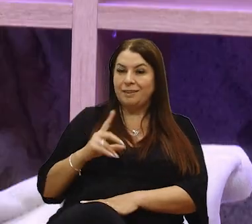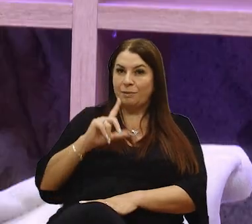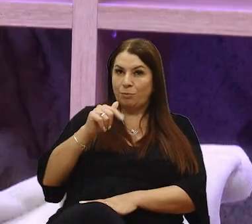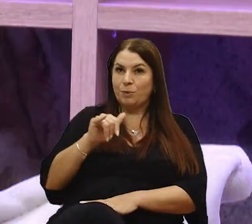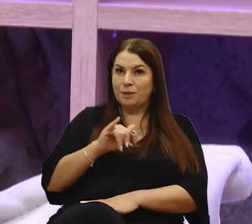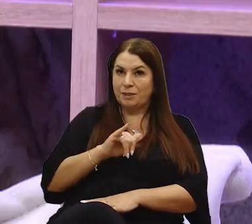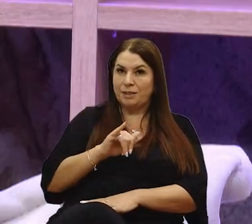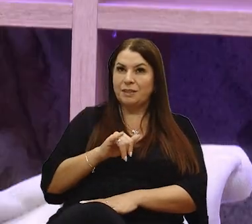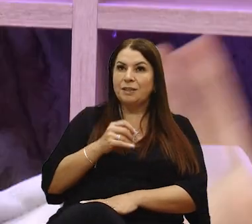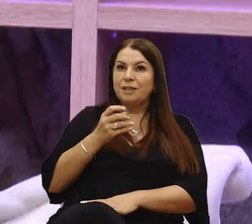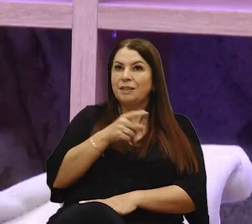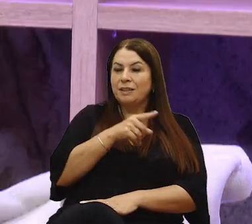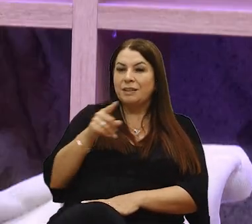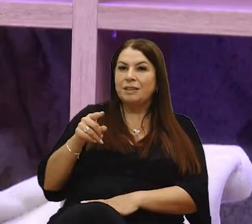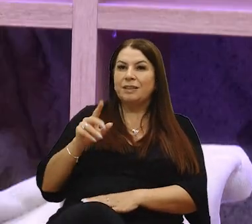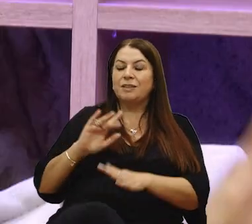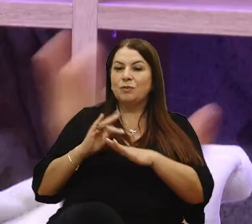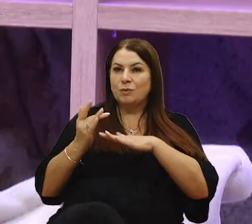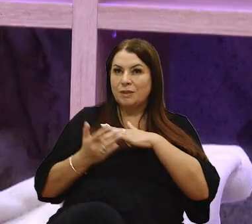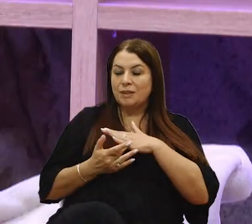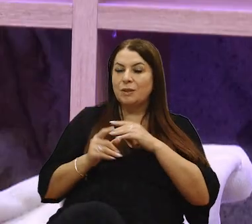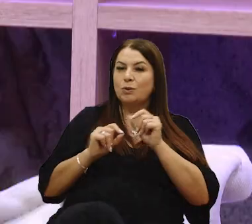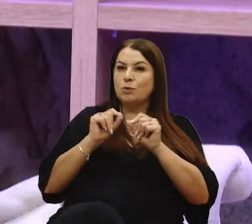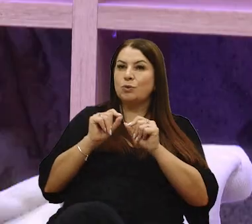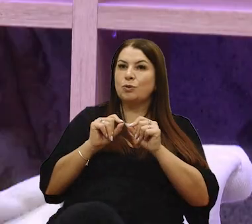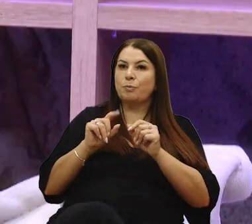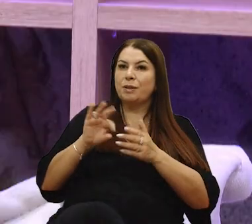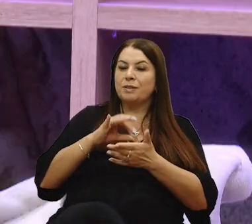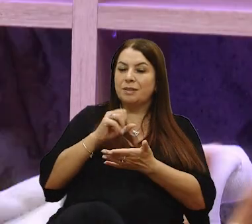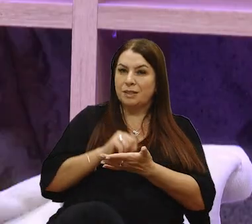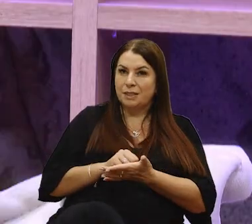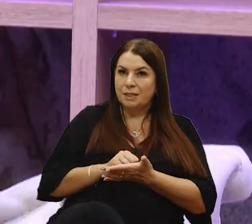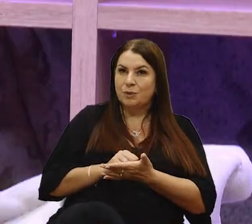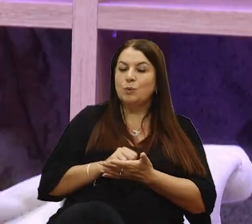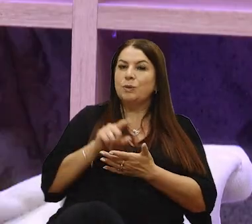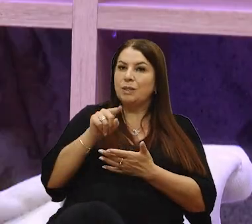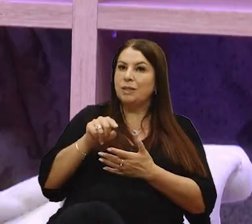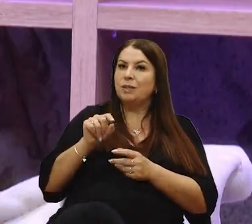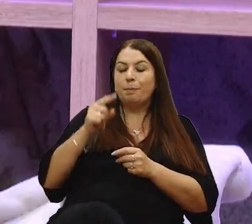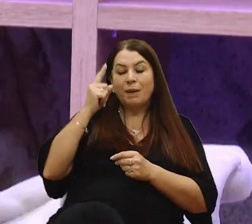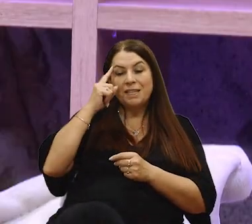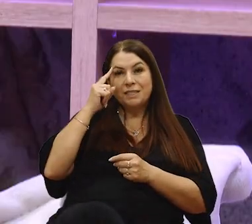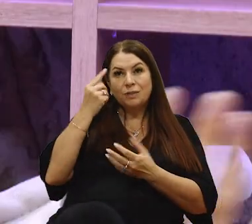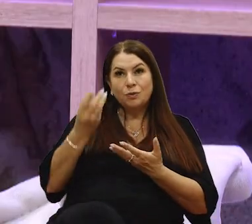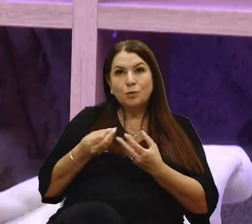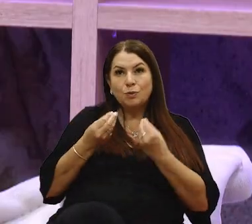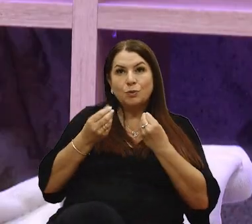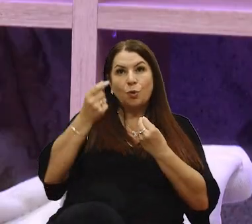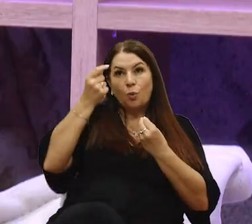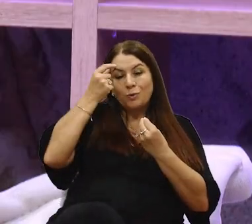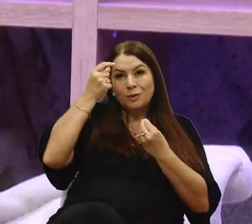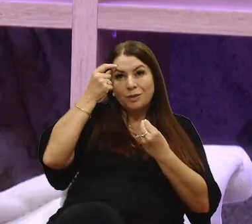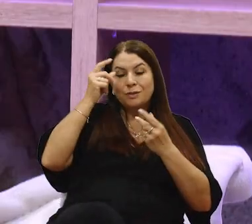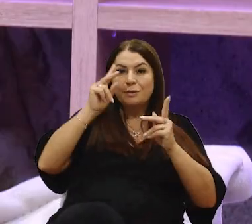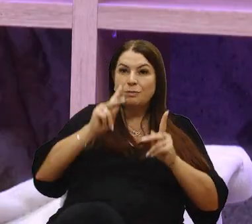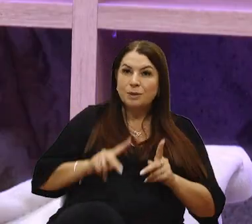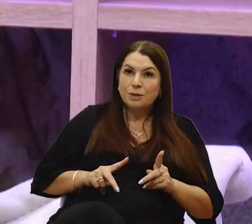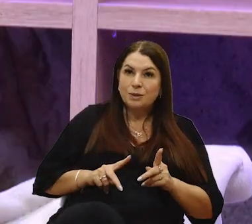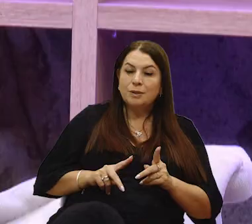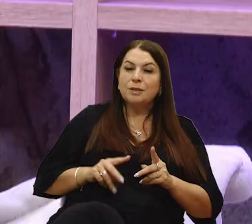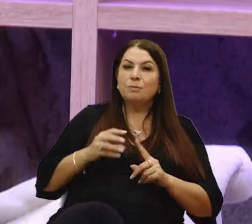no período da tarde. Logo a gente já vai contar para o pessoal nas redes sociais sobre as inscrições, e justamente pensando nisso, né,